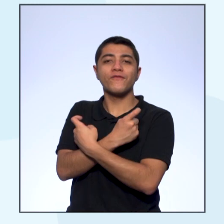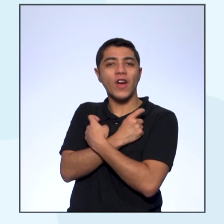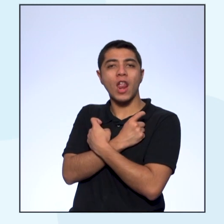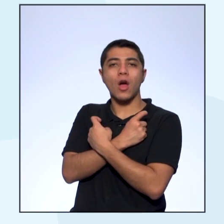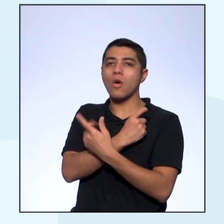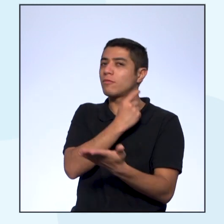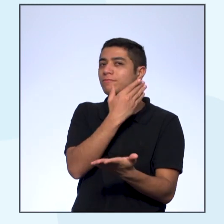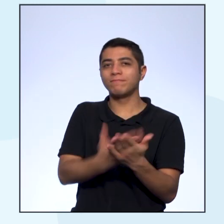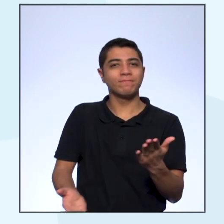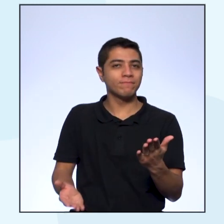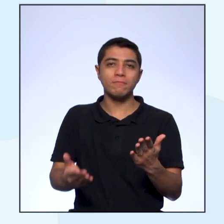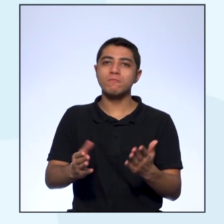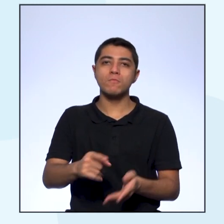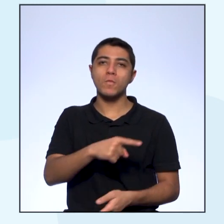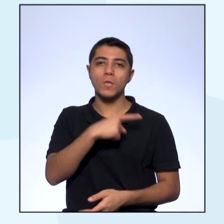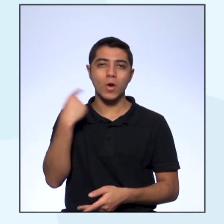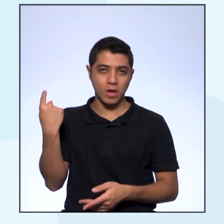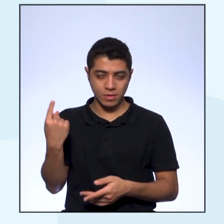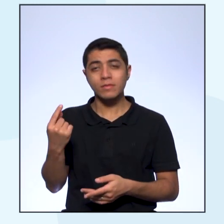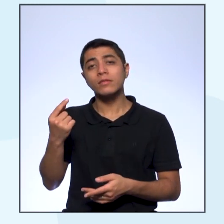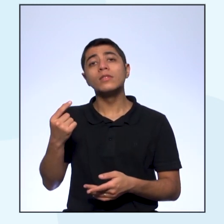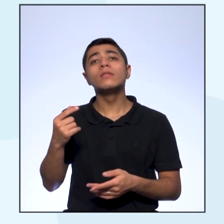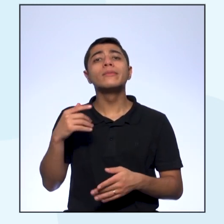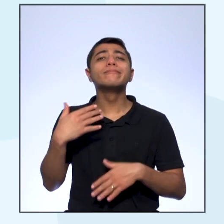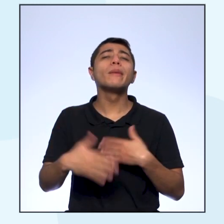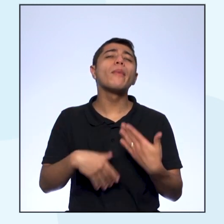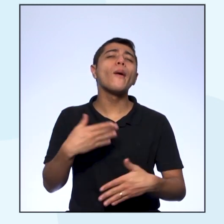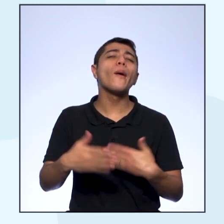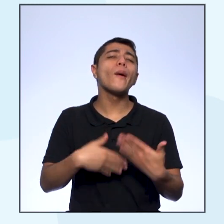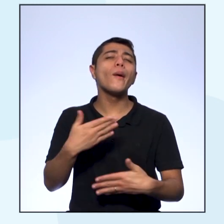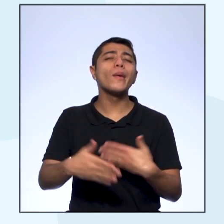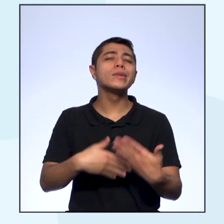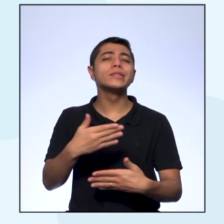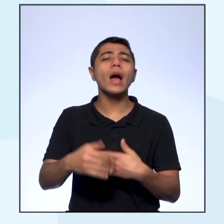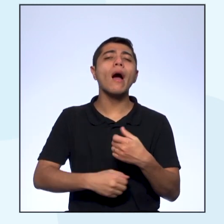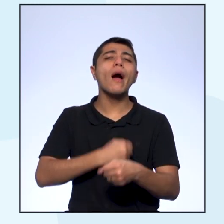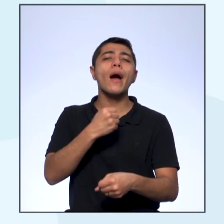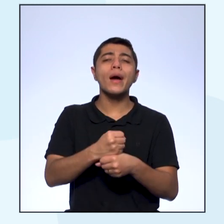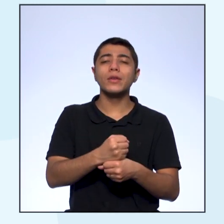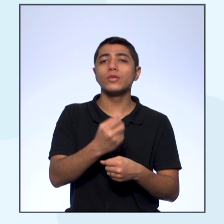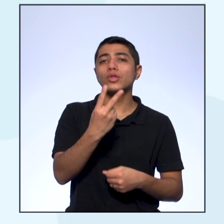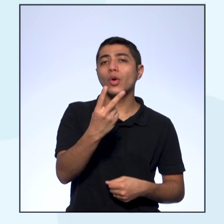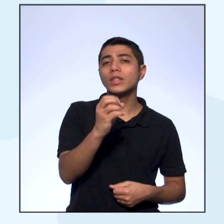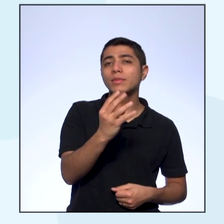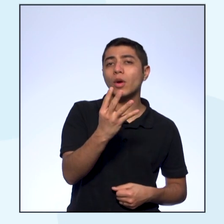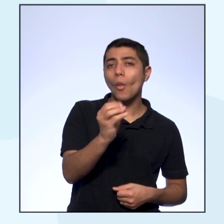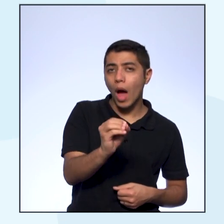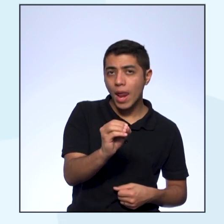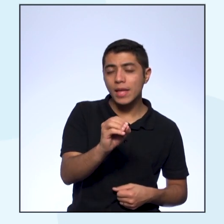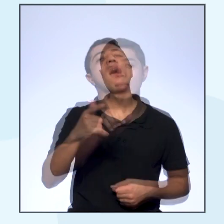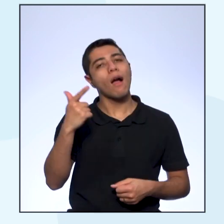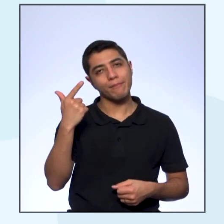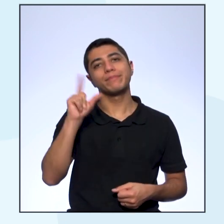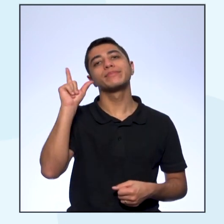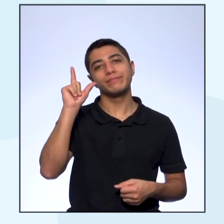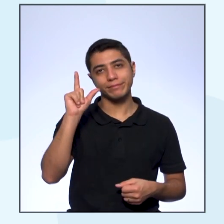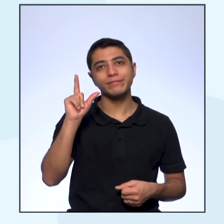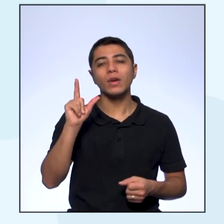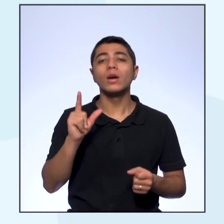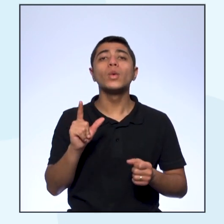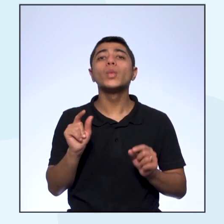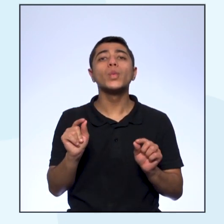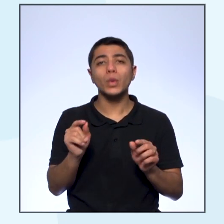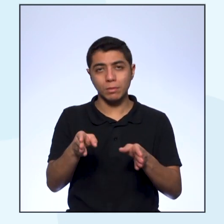período sem faraós. Os faraós só se reorganizam e tomam poder novamente lá em 2040, que aí a gente tem o